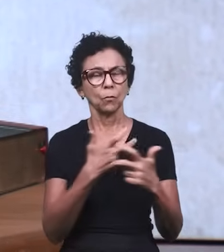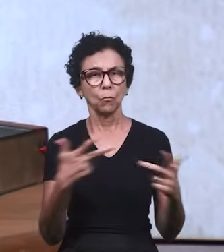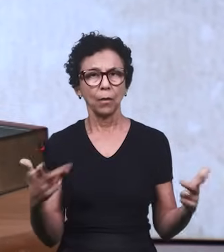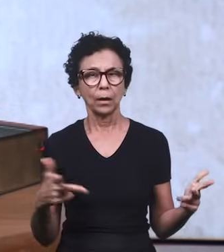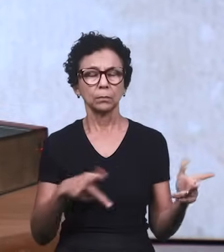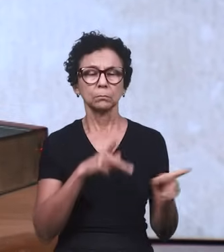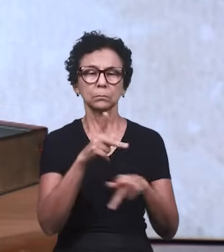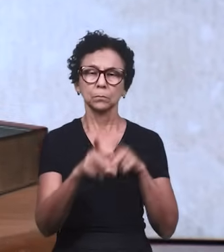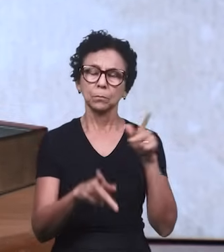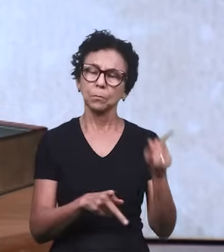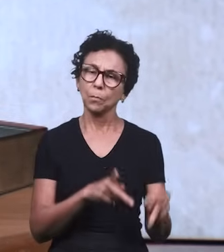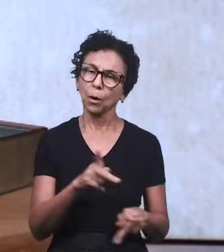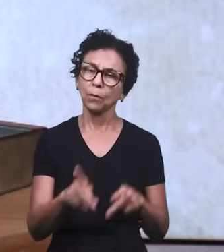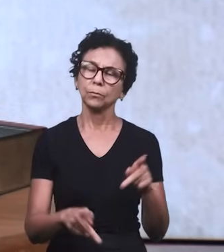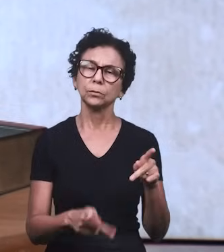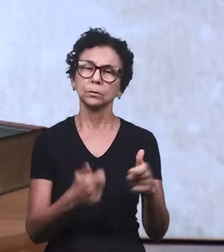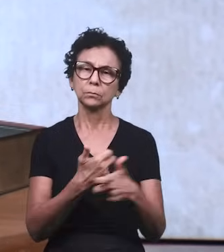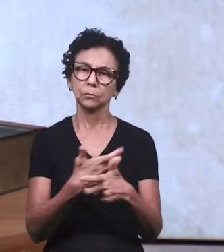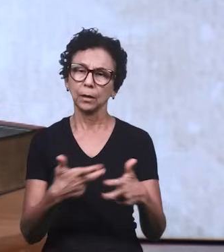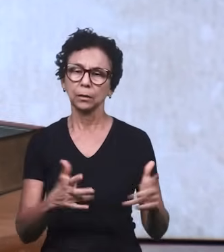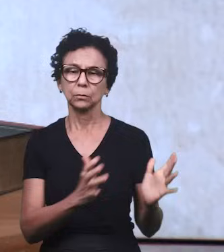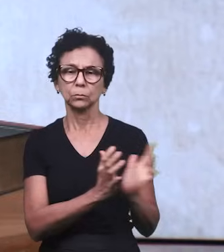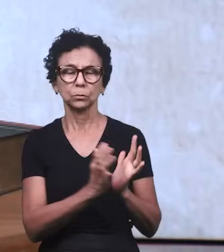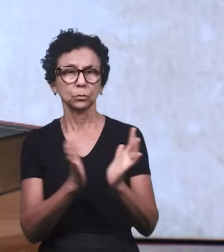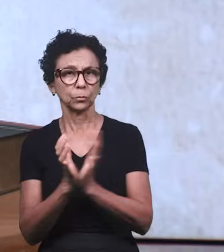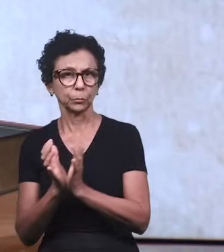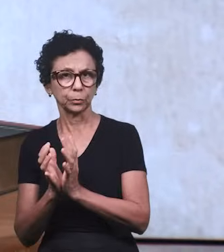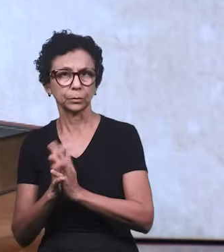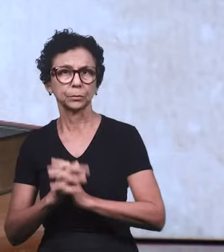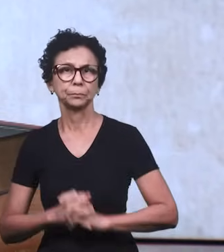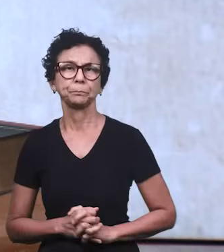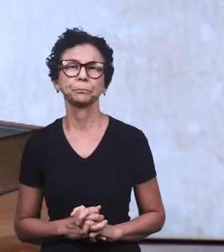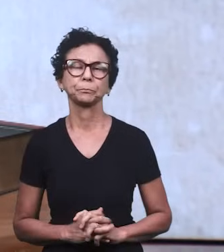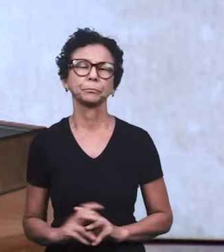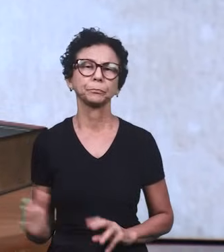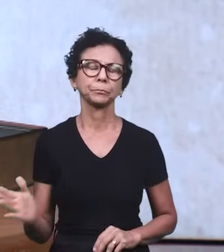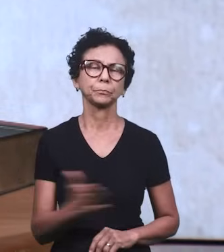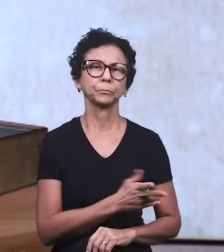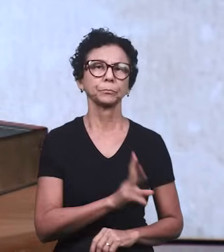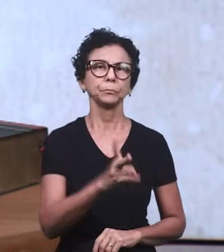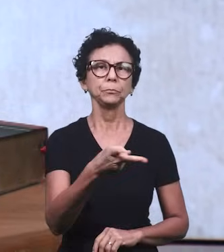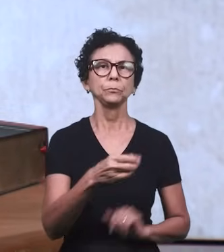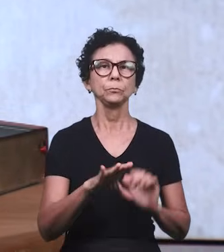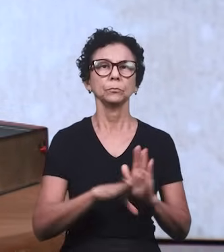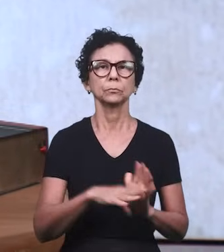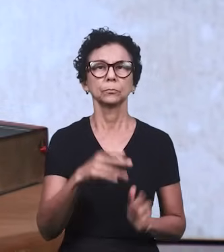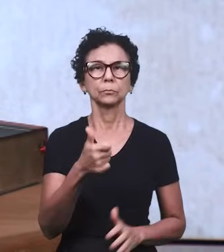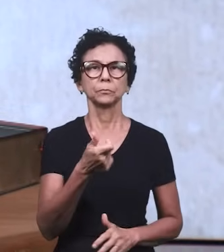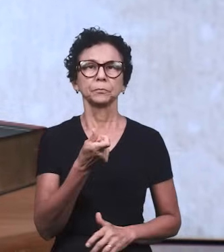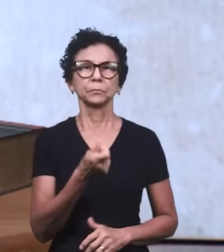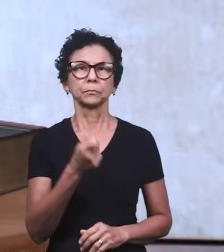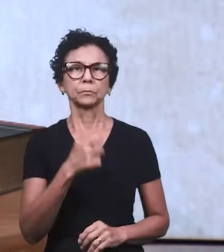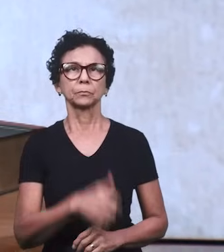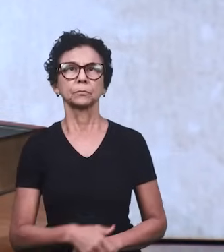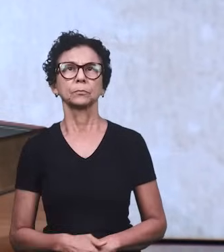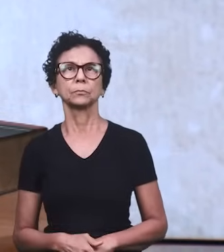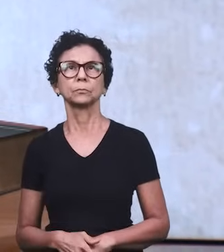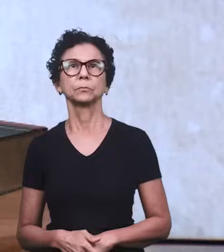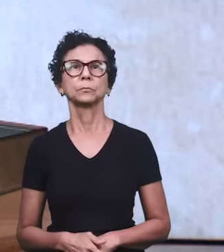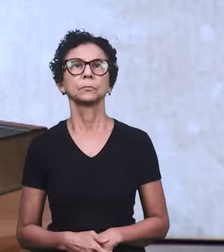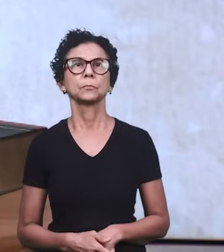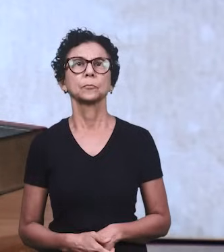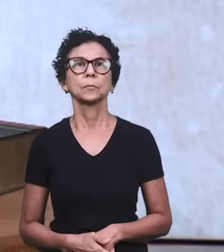jgu e o jebuseu e agora nós vamos continuando no Capítulo 16 e é